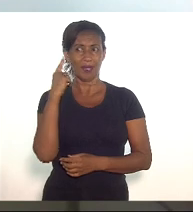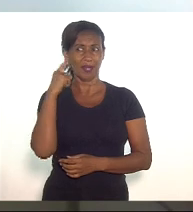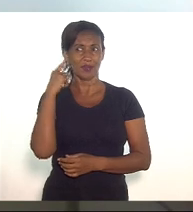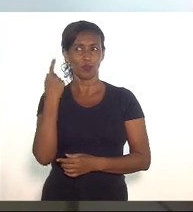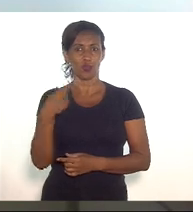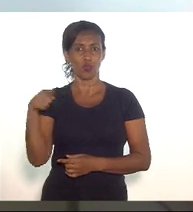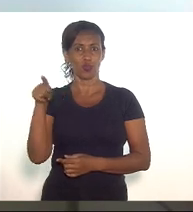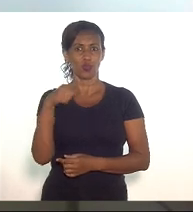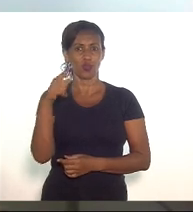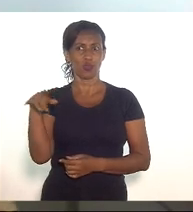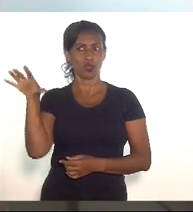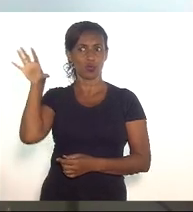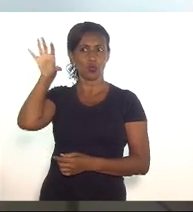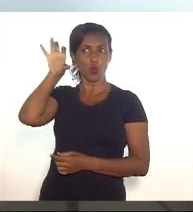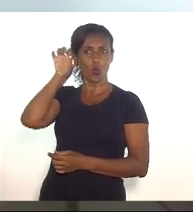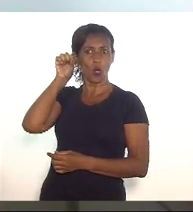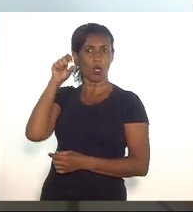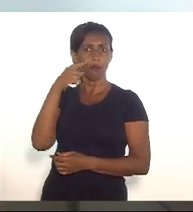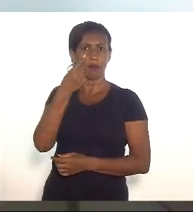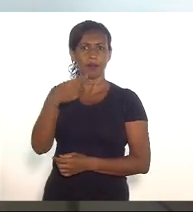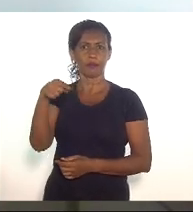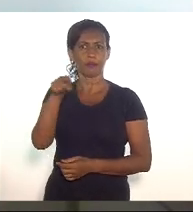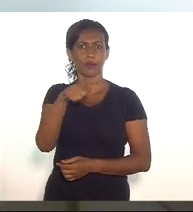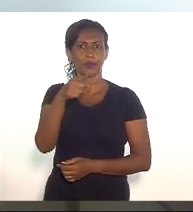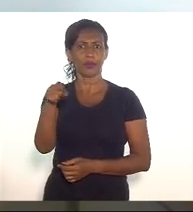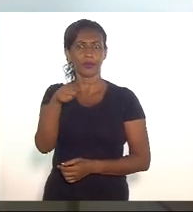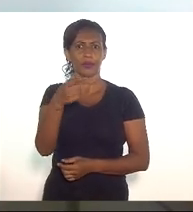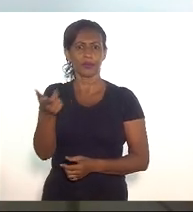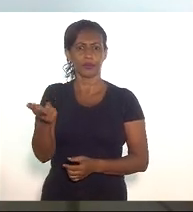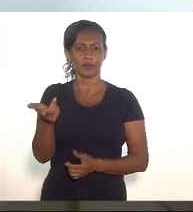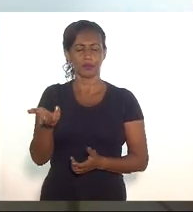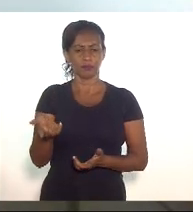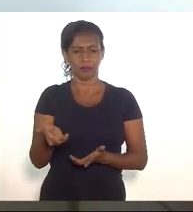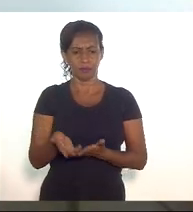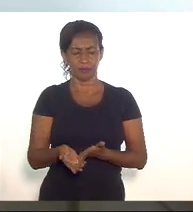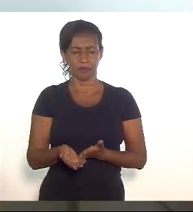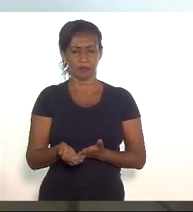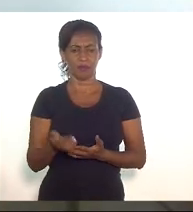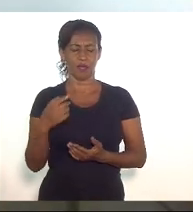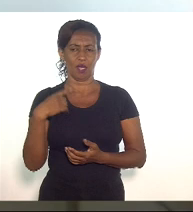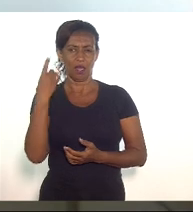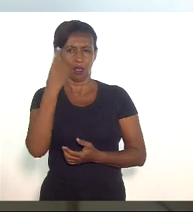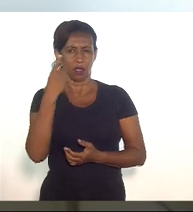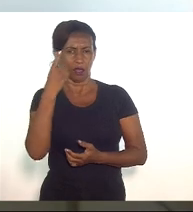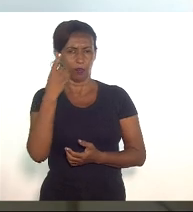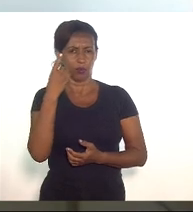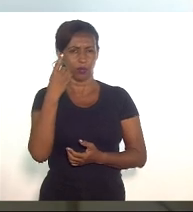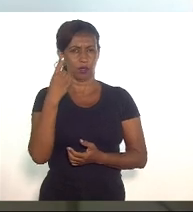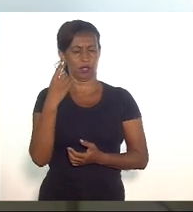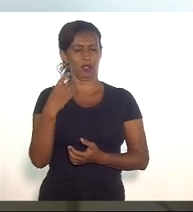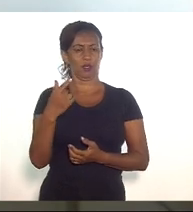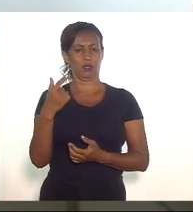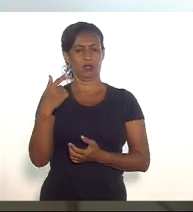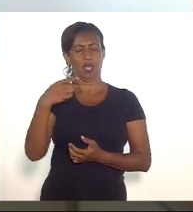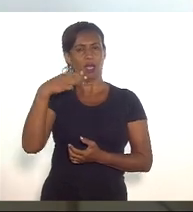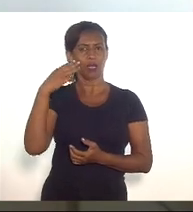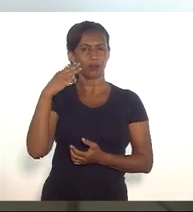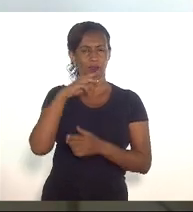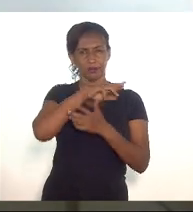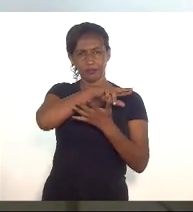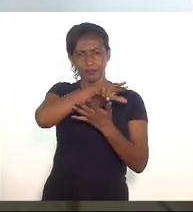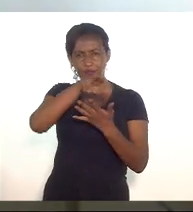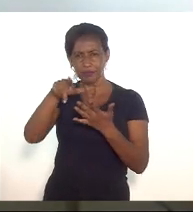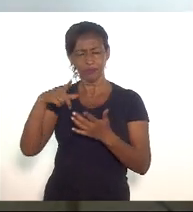ouvido, ou de Beethoven. Porque deputado Eliomar, deputado Valdec, deputado Matarroz, tem